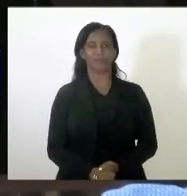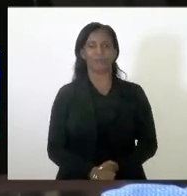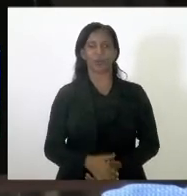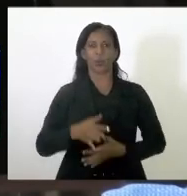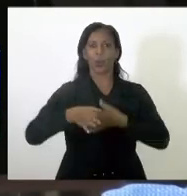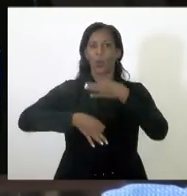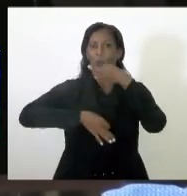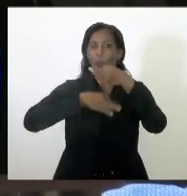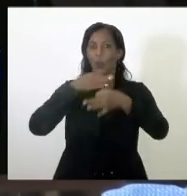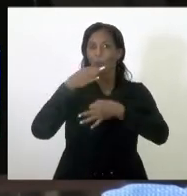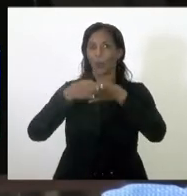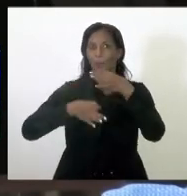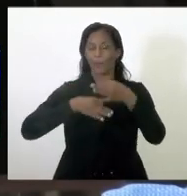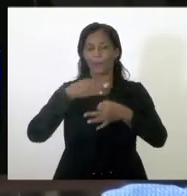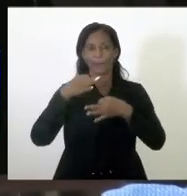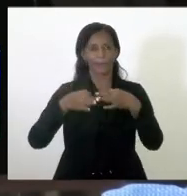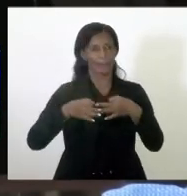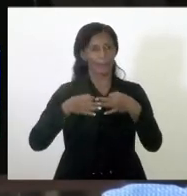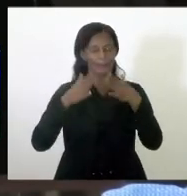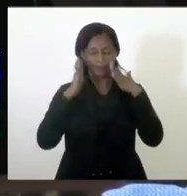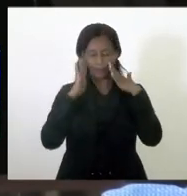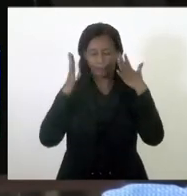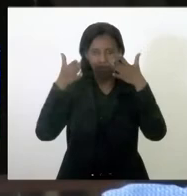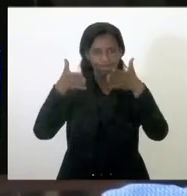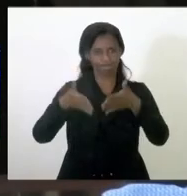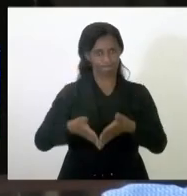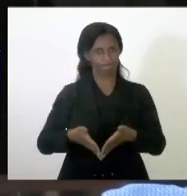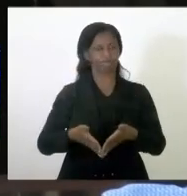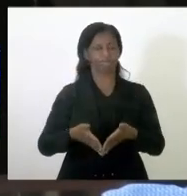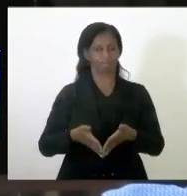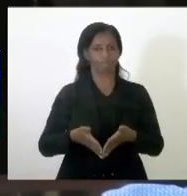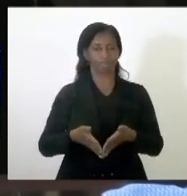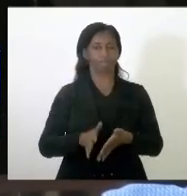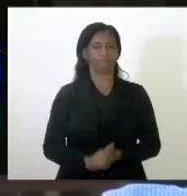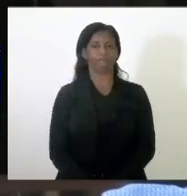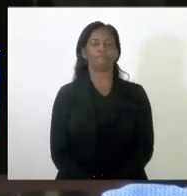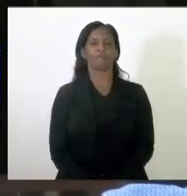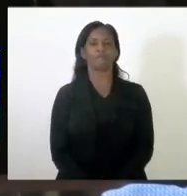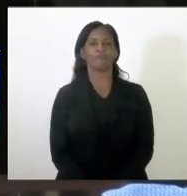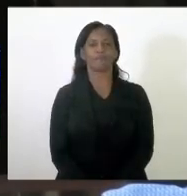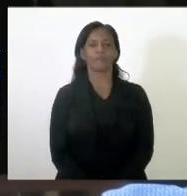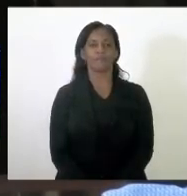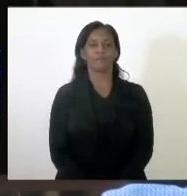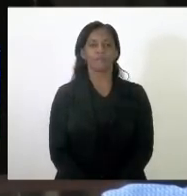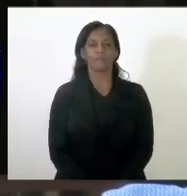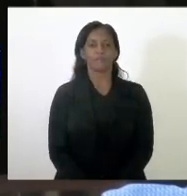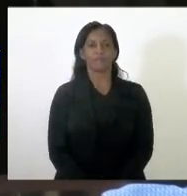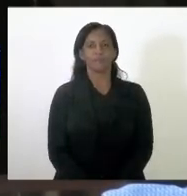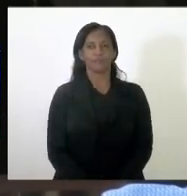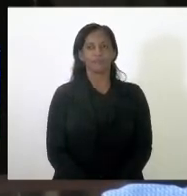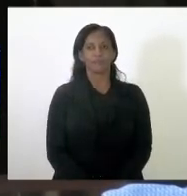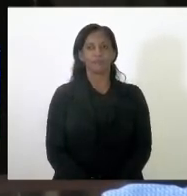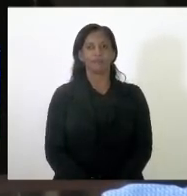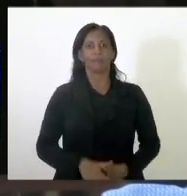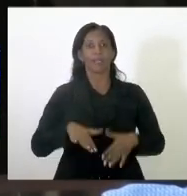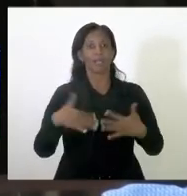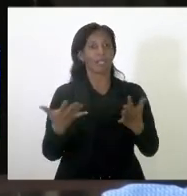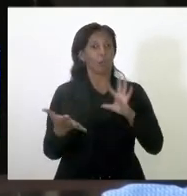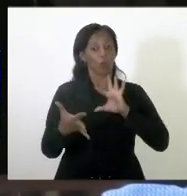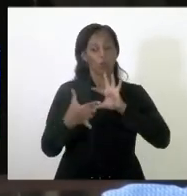questões absolutamente centrais, né? Que estão